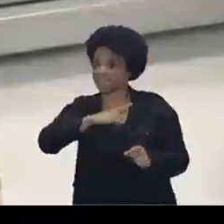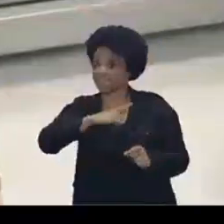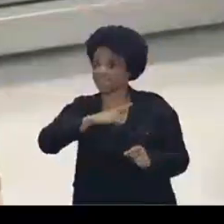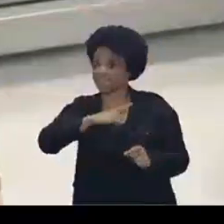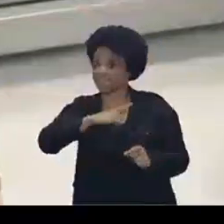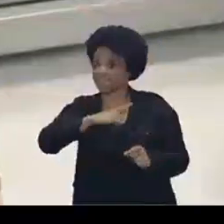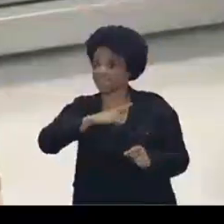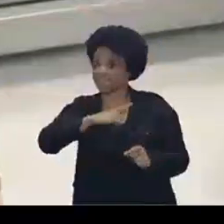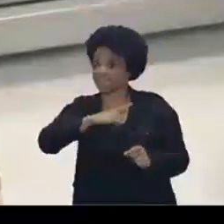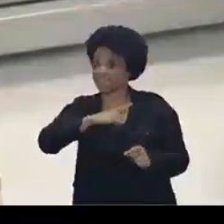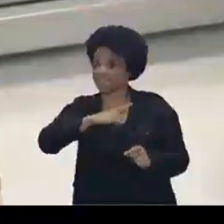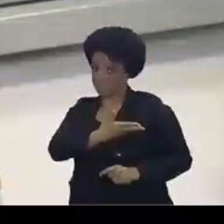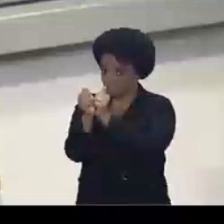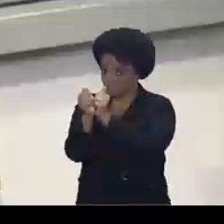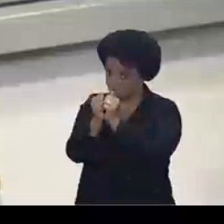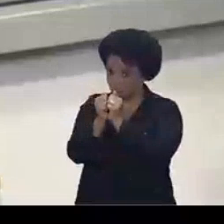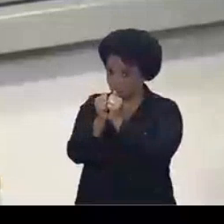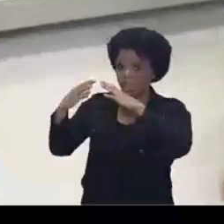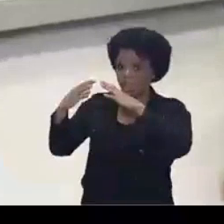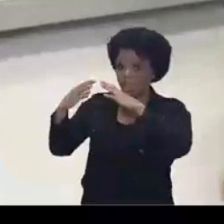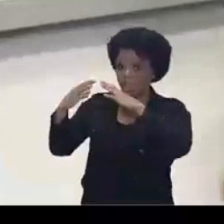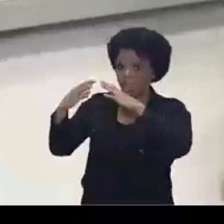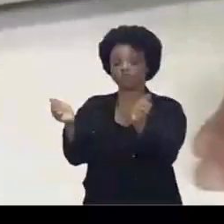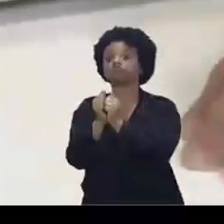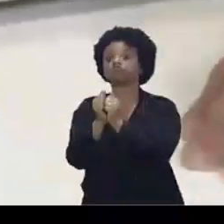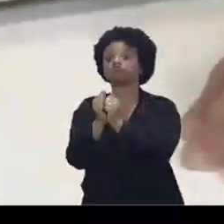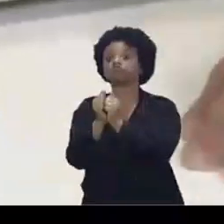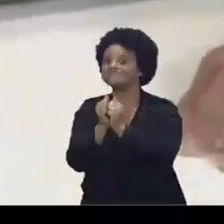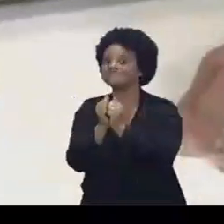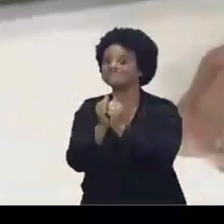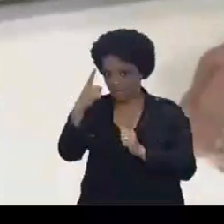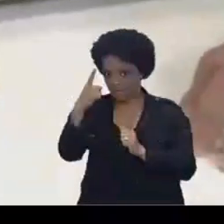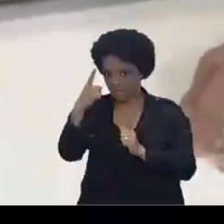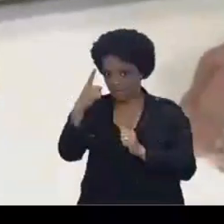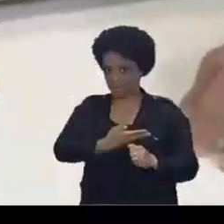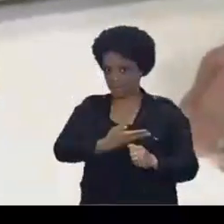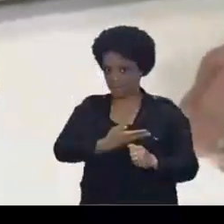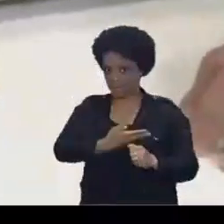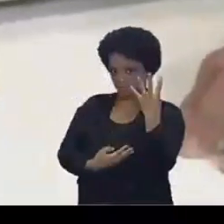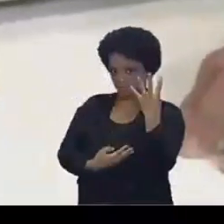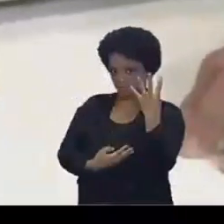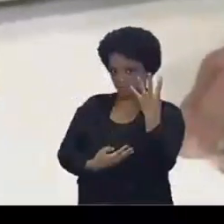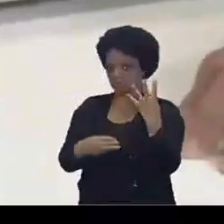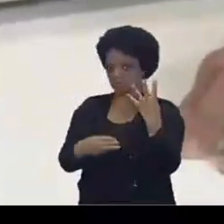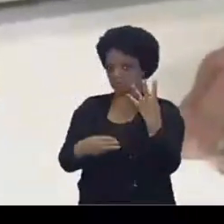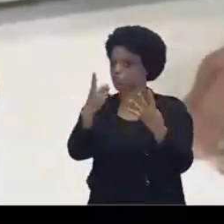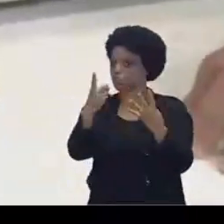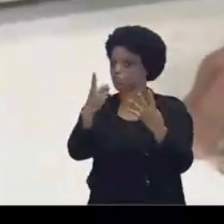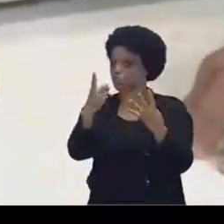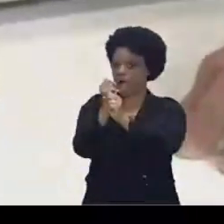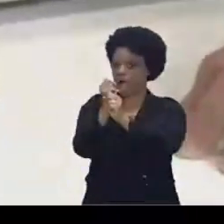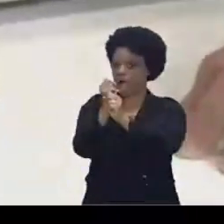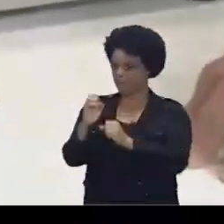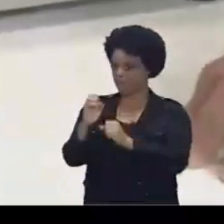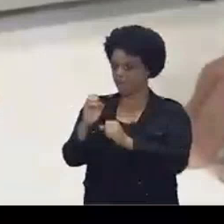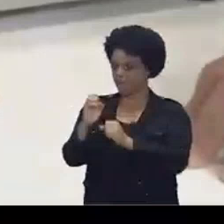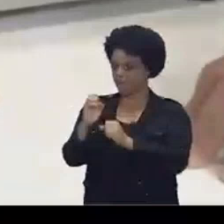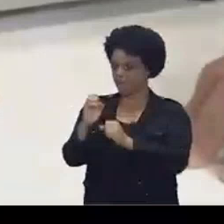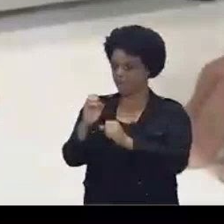vão fazer o movimento todo contínuo. Por quê? Se nós temos um movimento uniforme, ou seja, o